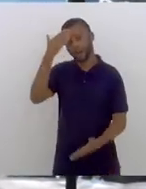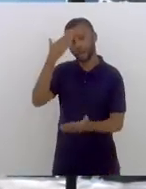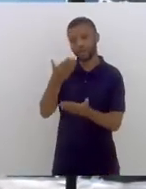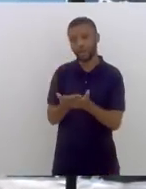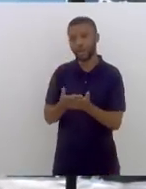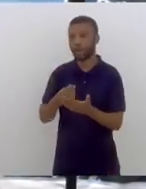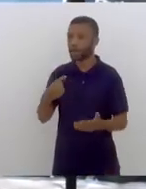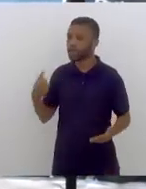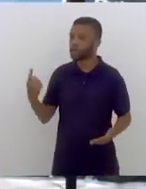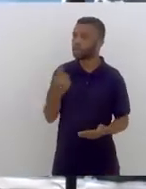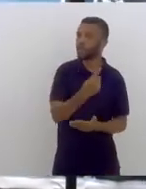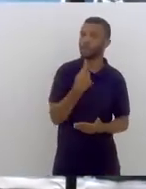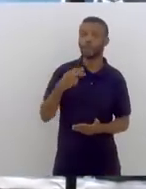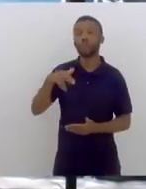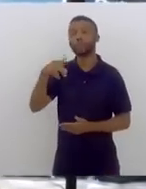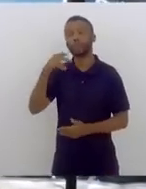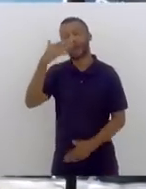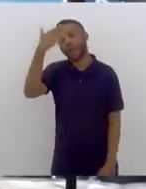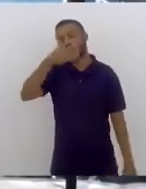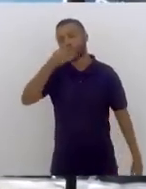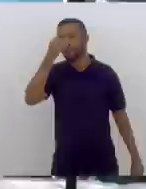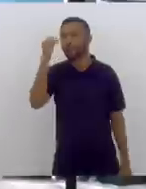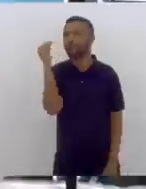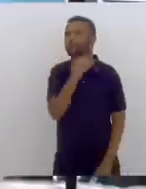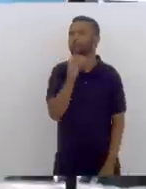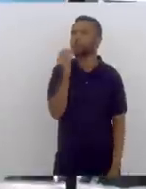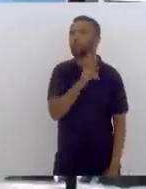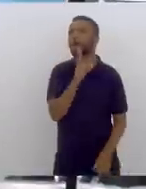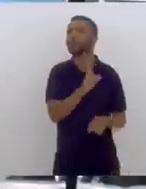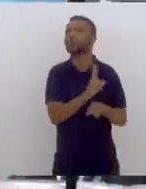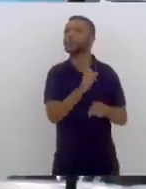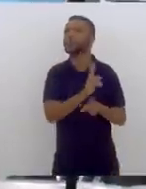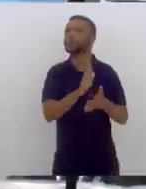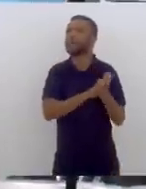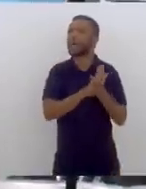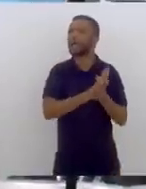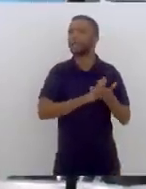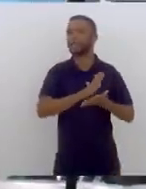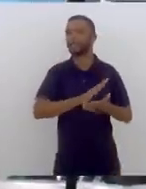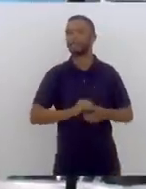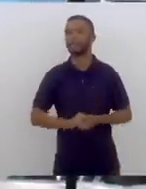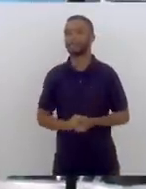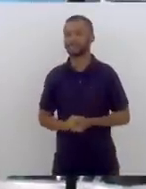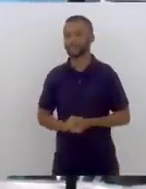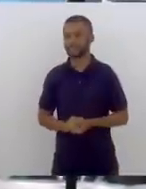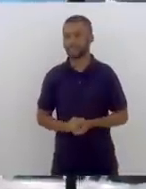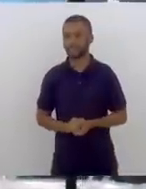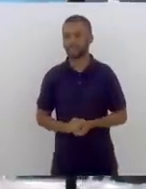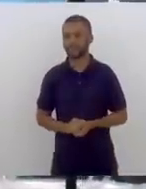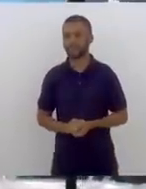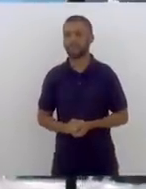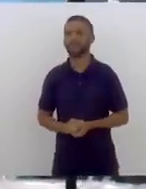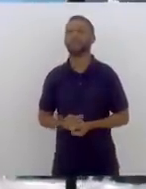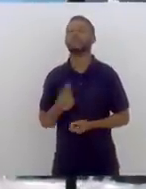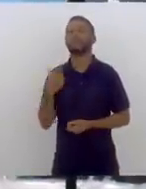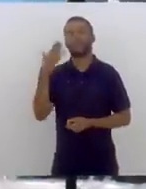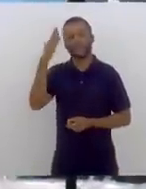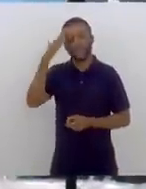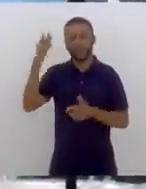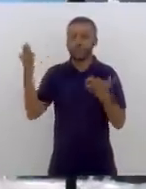em nós se ele nunca nos viu se ele nunca nos atendeu a gente sabe hoje que o Coronel